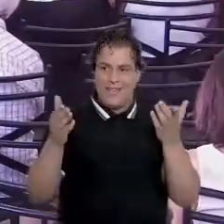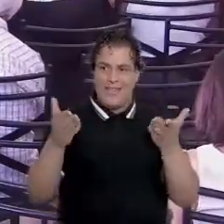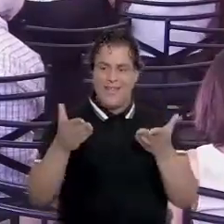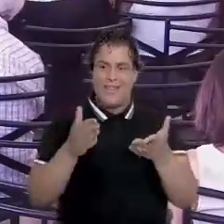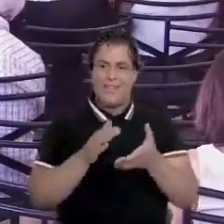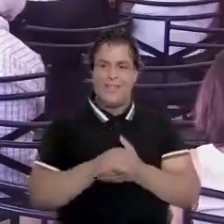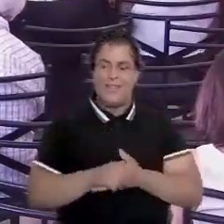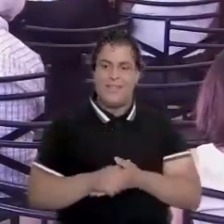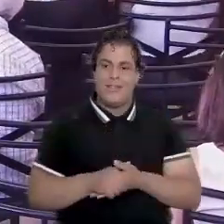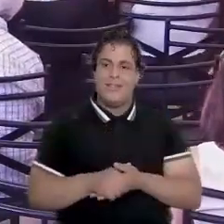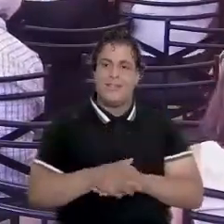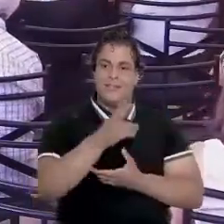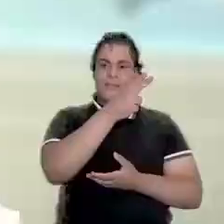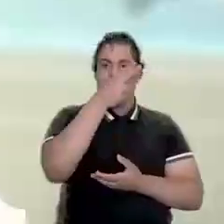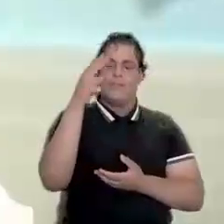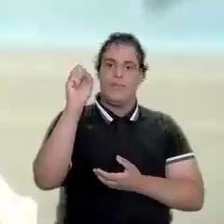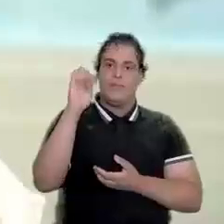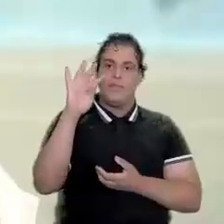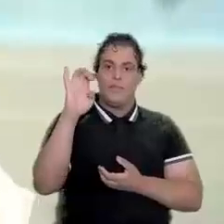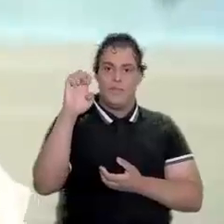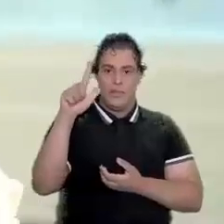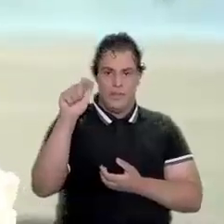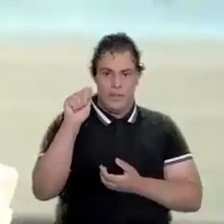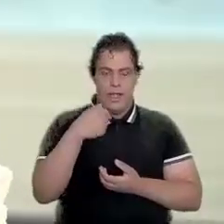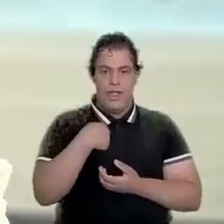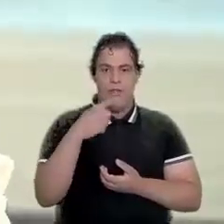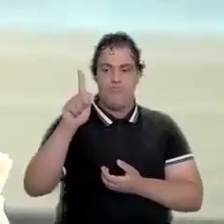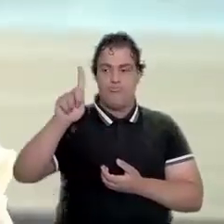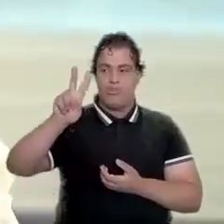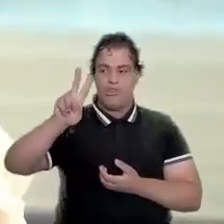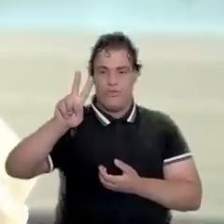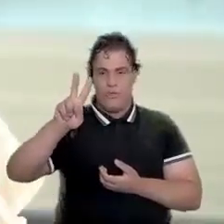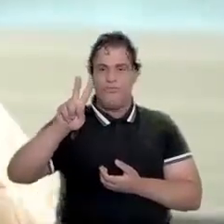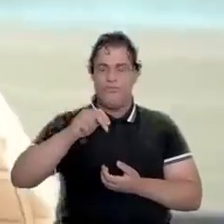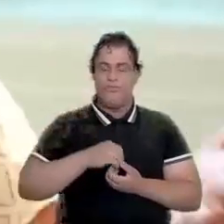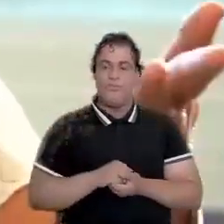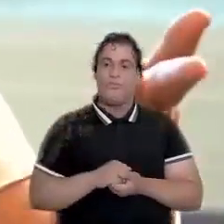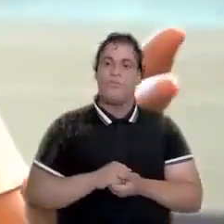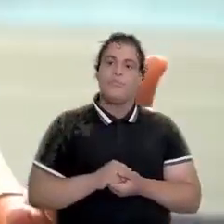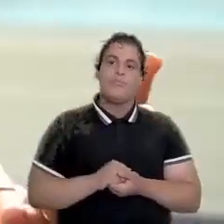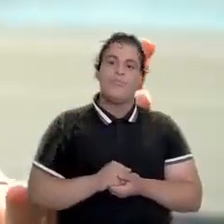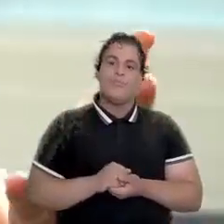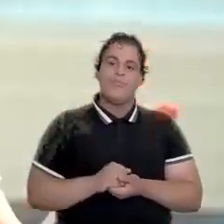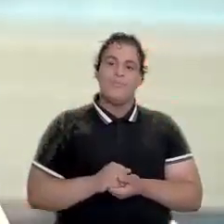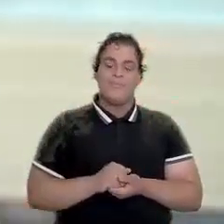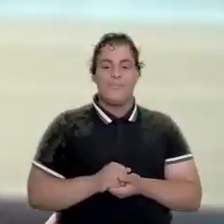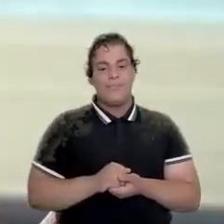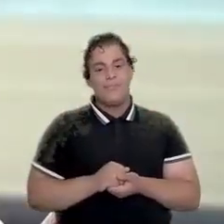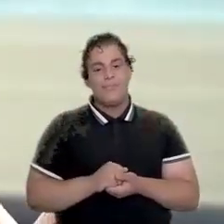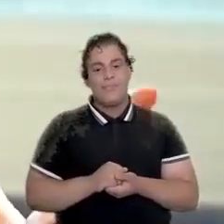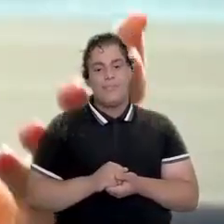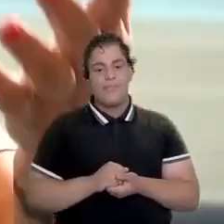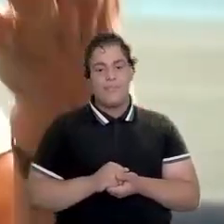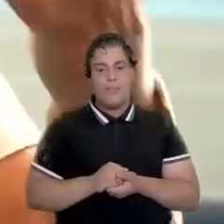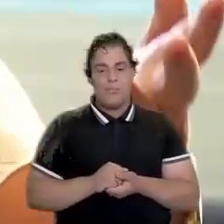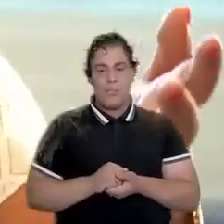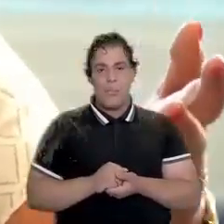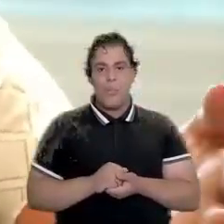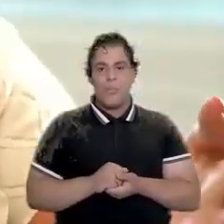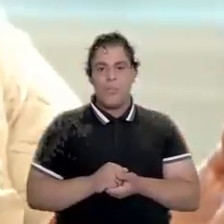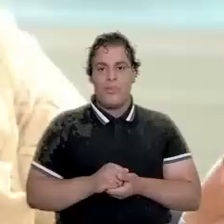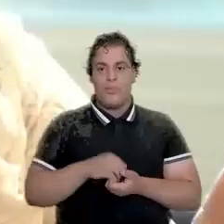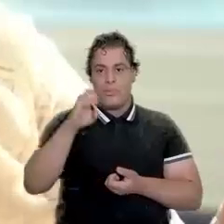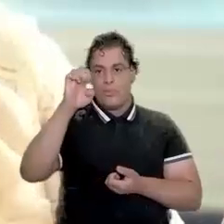sou Estela Oliveira, de Governador Valadares. Eu só queria me dirigir, com toda permissão,